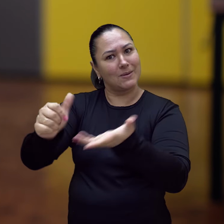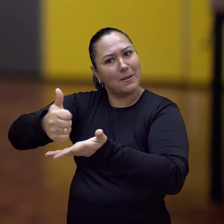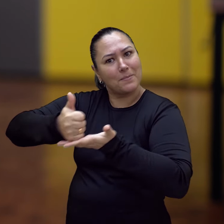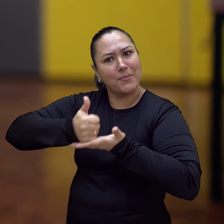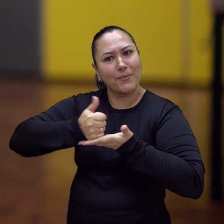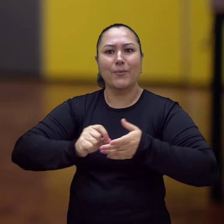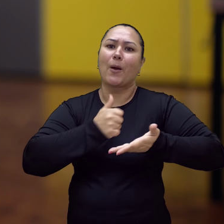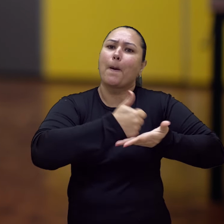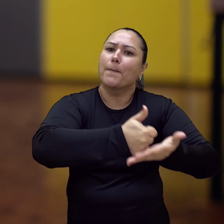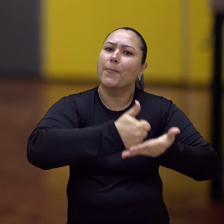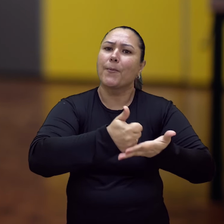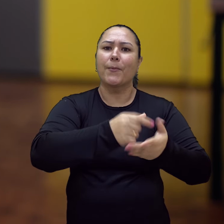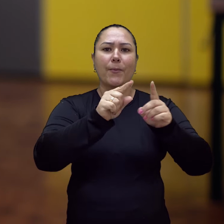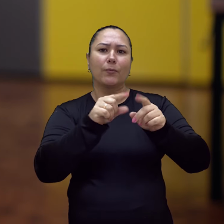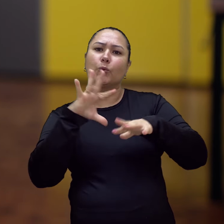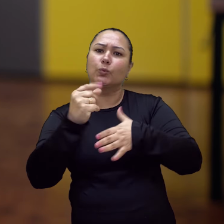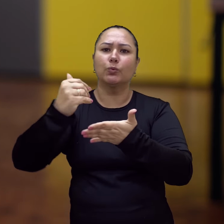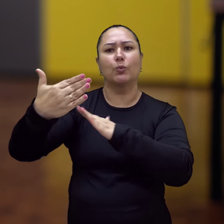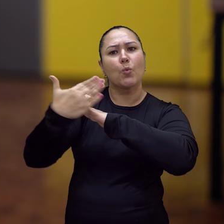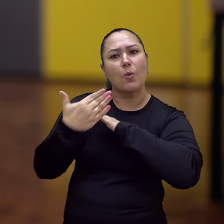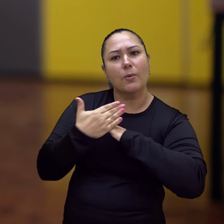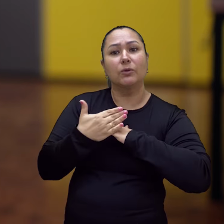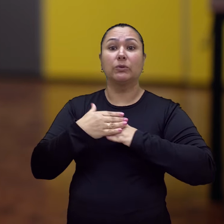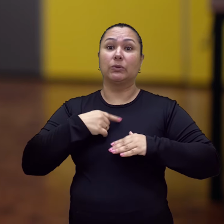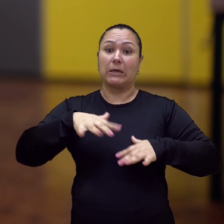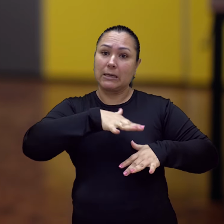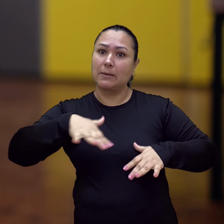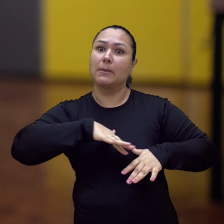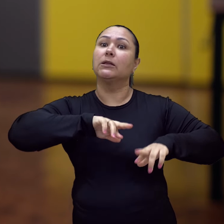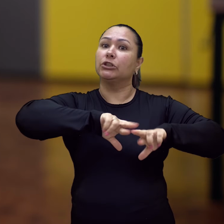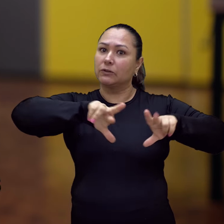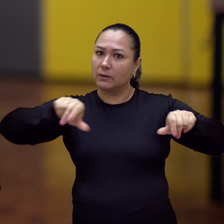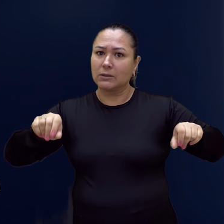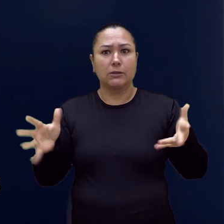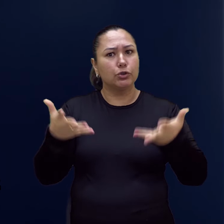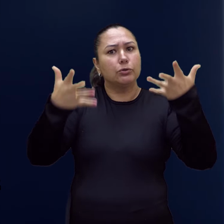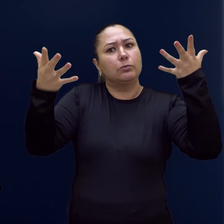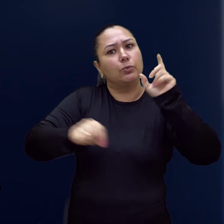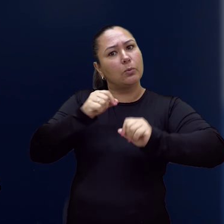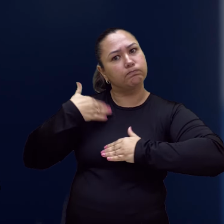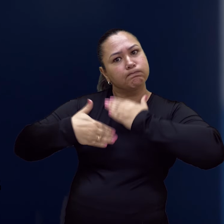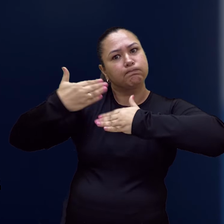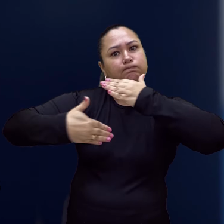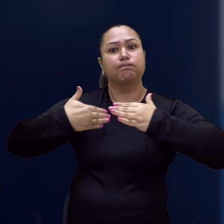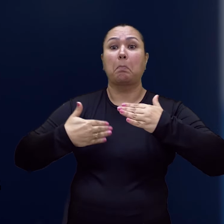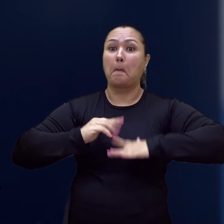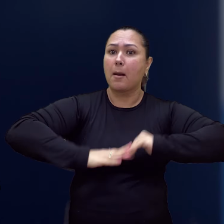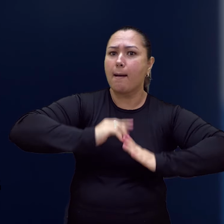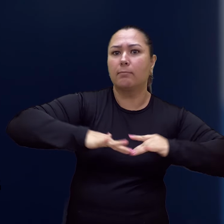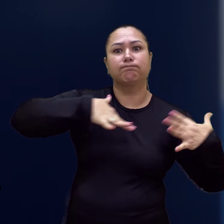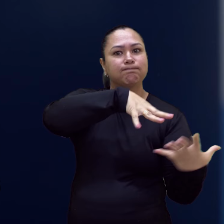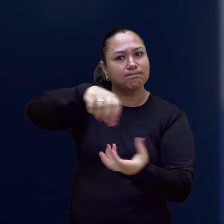pessoas, com apoio ao desenvolvimento dos colaboradores, ambiente diverso e inclusivo, estímulo ao desenvolvimento de